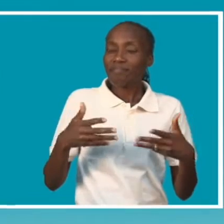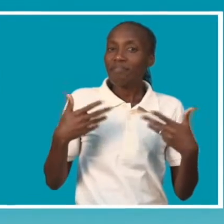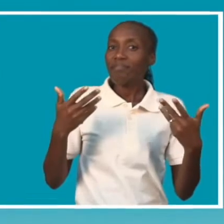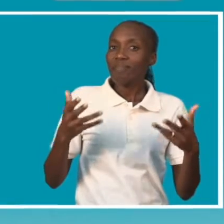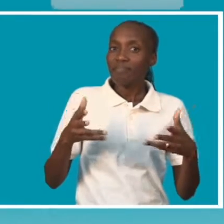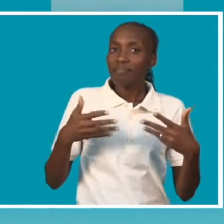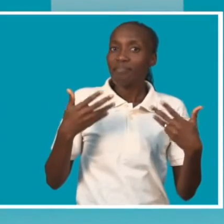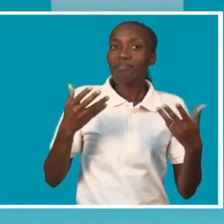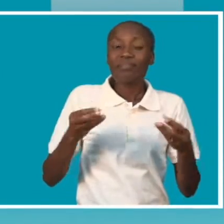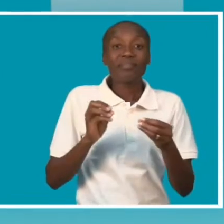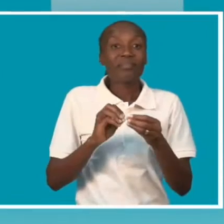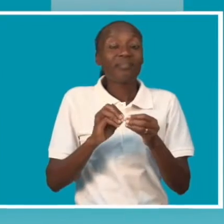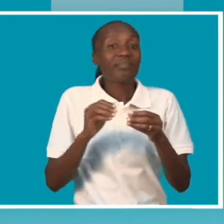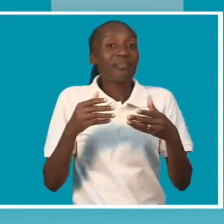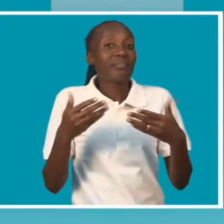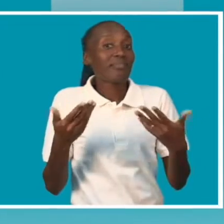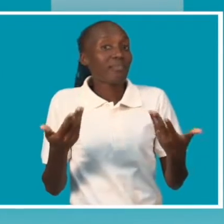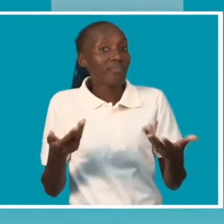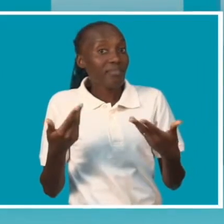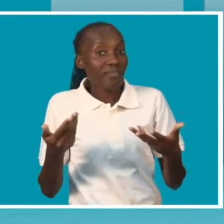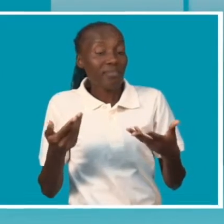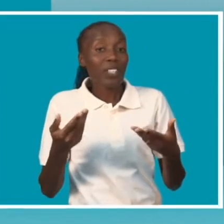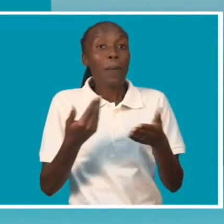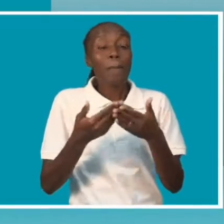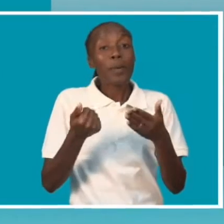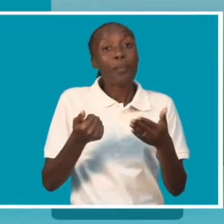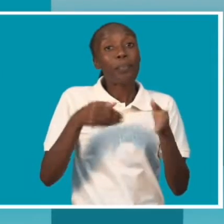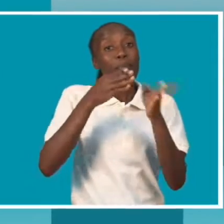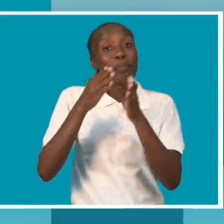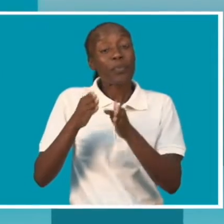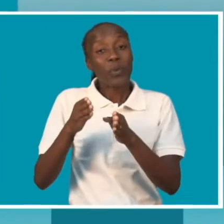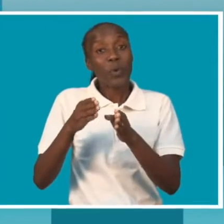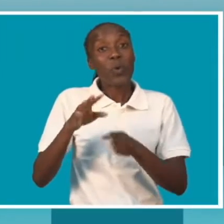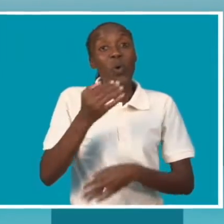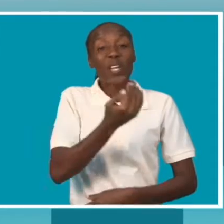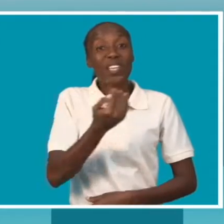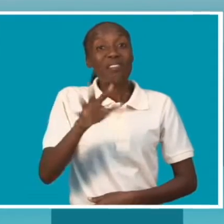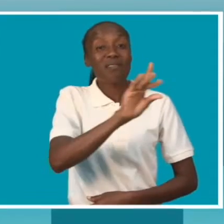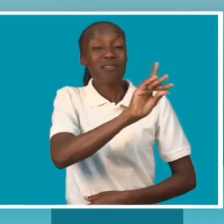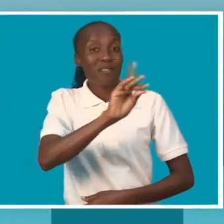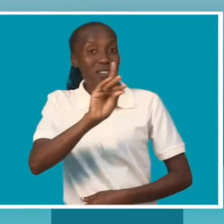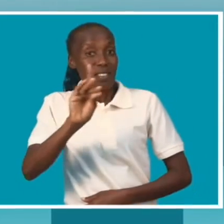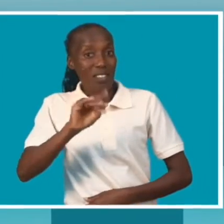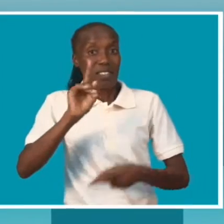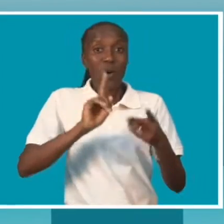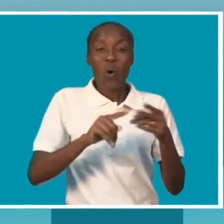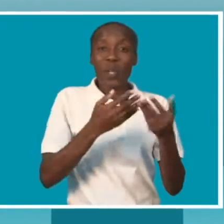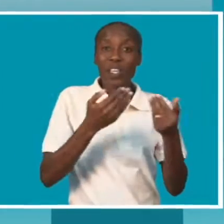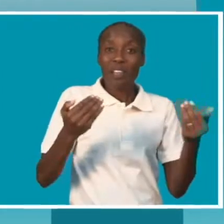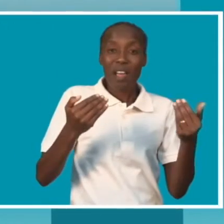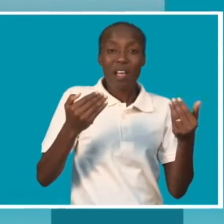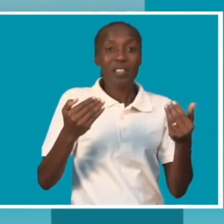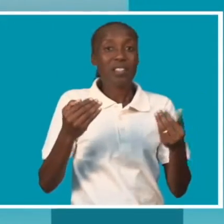com deficiência, crianças com deficiência, crianças sem deficiência, todos.